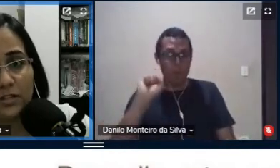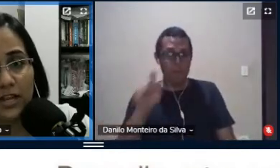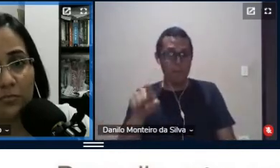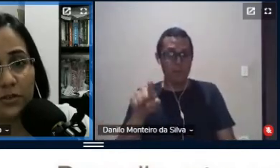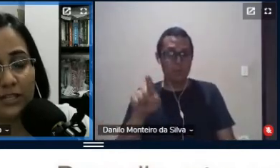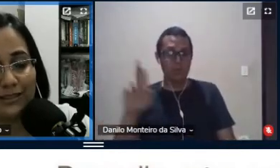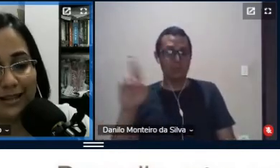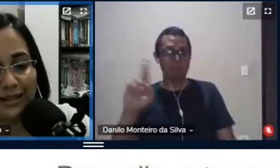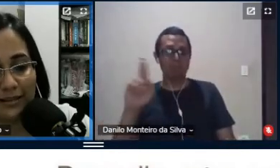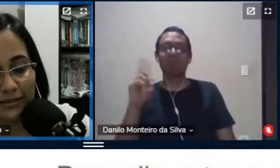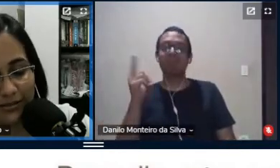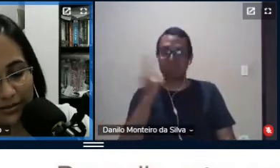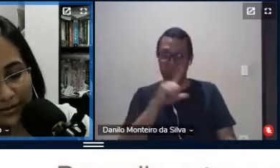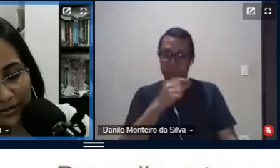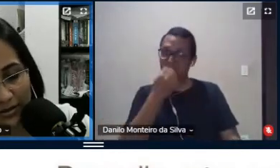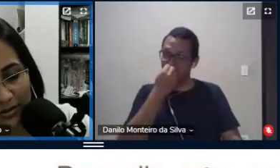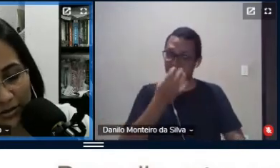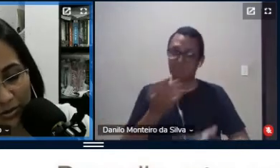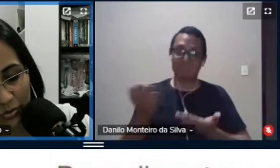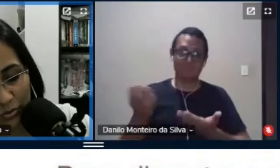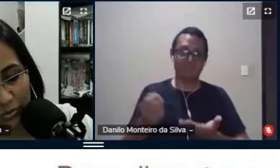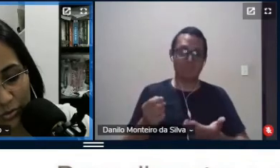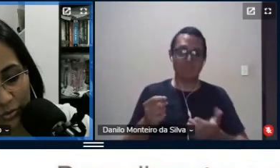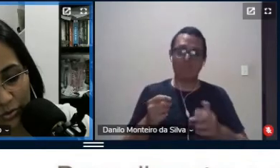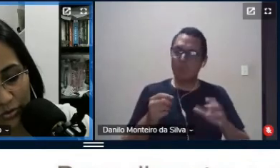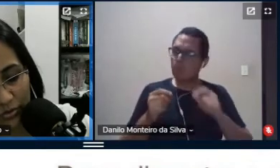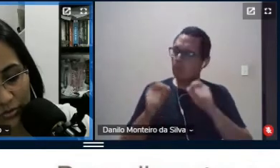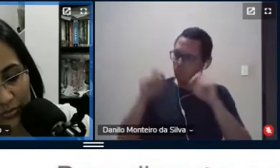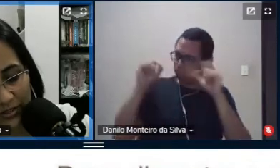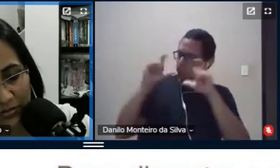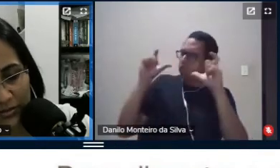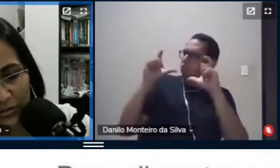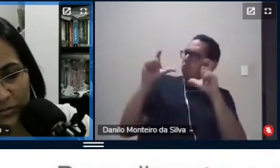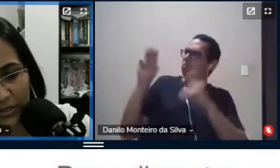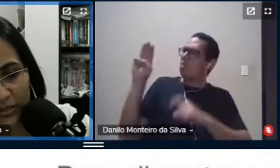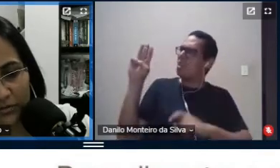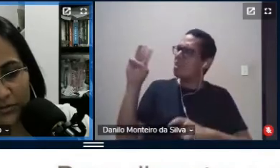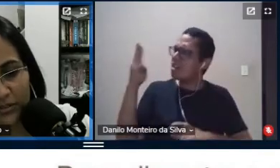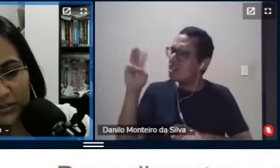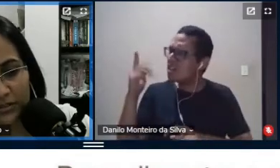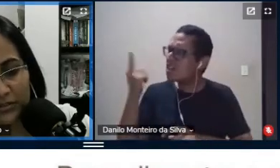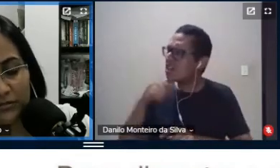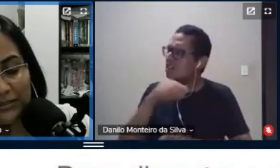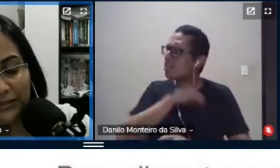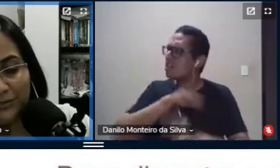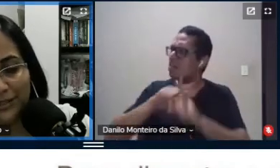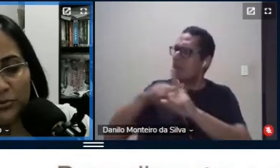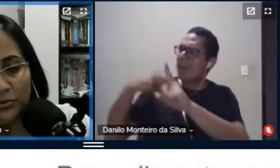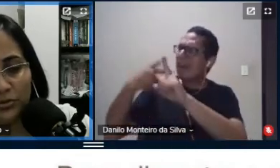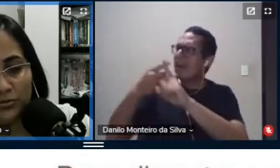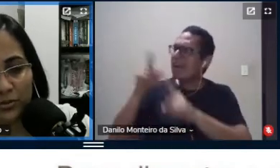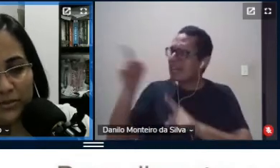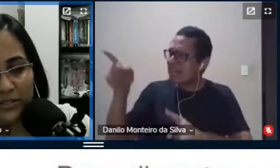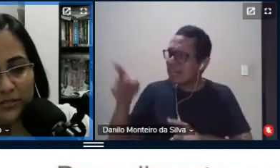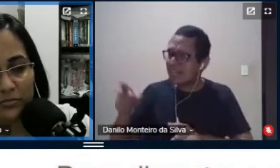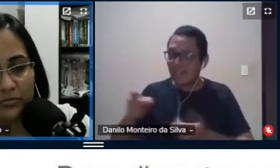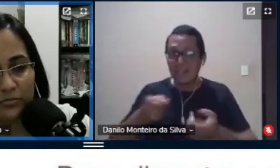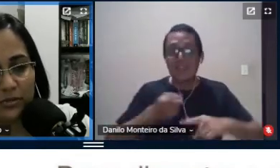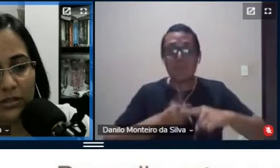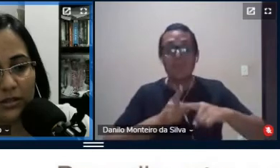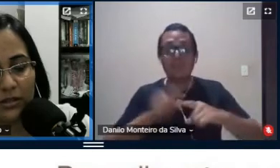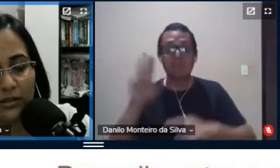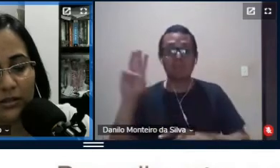isso? Eu falei, porque lá os cursos de formação, não sei se eu comentei com vocês, lá não tem curso de